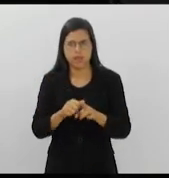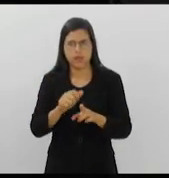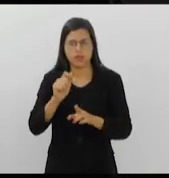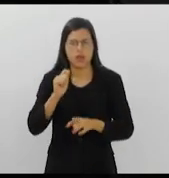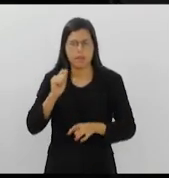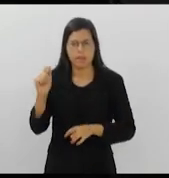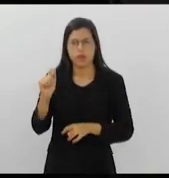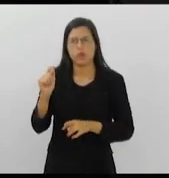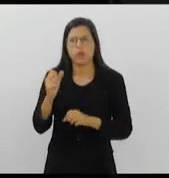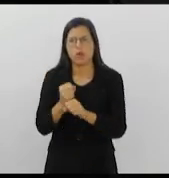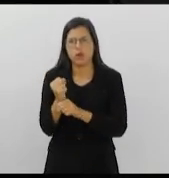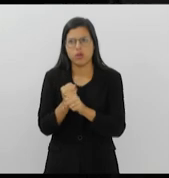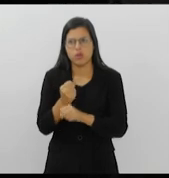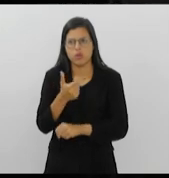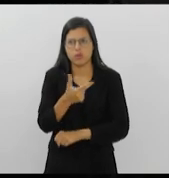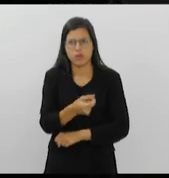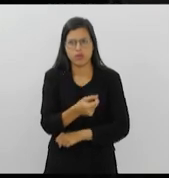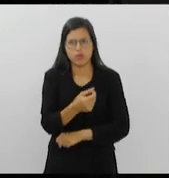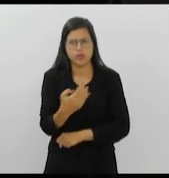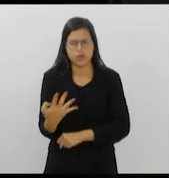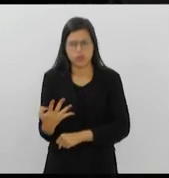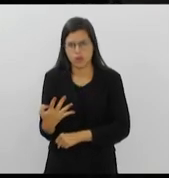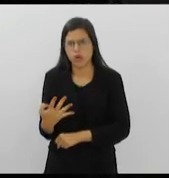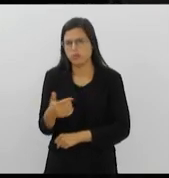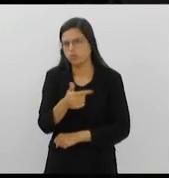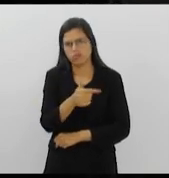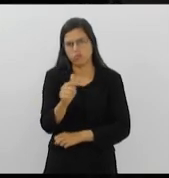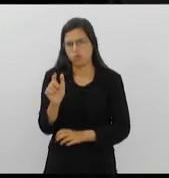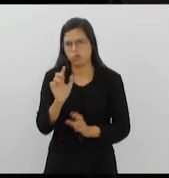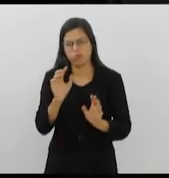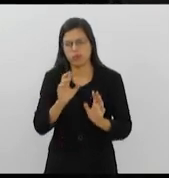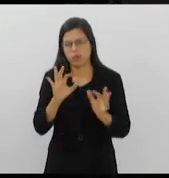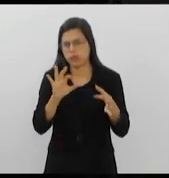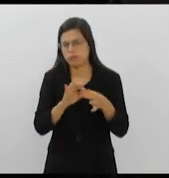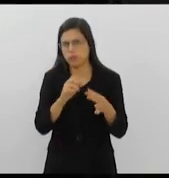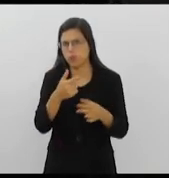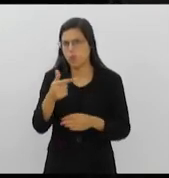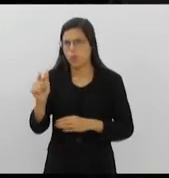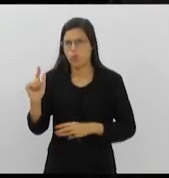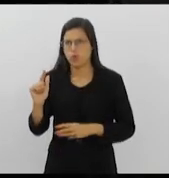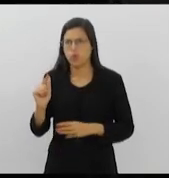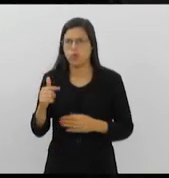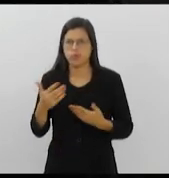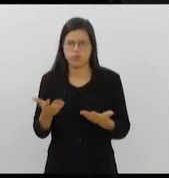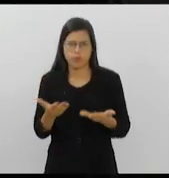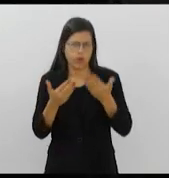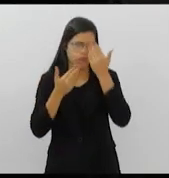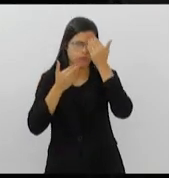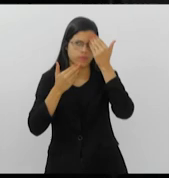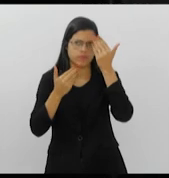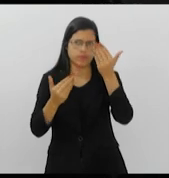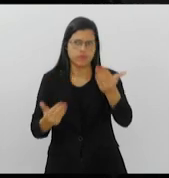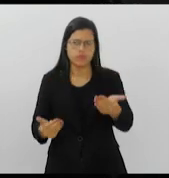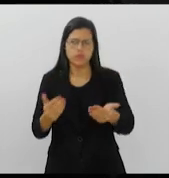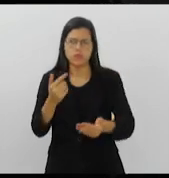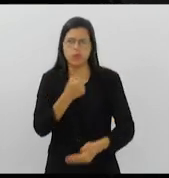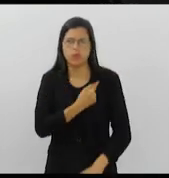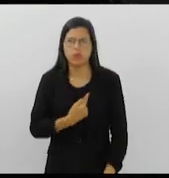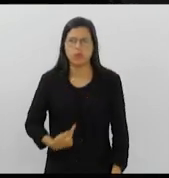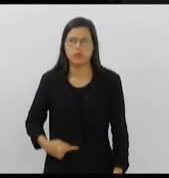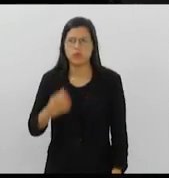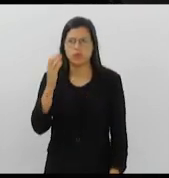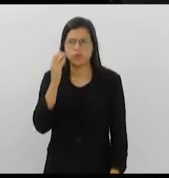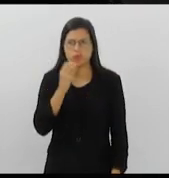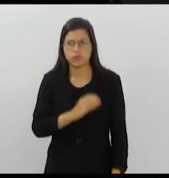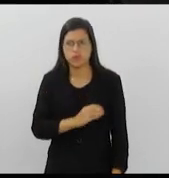2024, referente a outros pagamentos. Então, fica aqui o meu agradecimento ao governador Cláudio